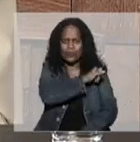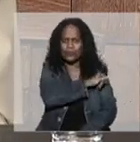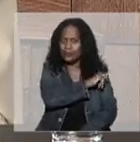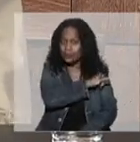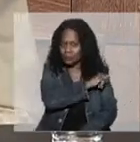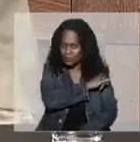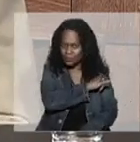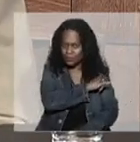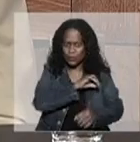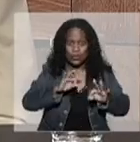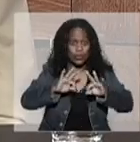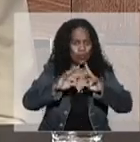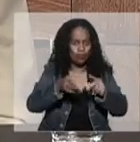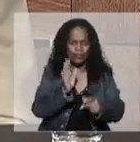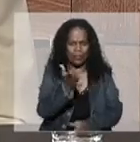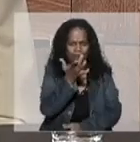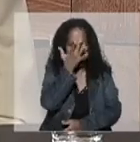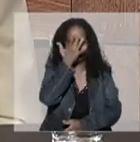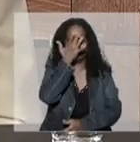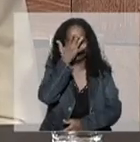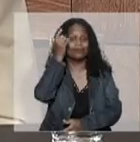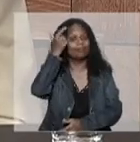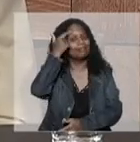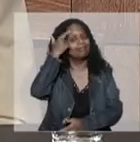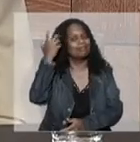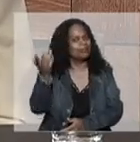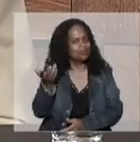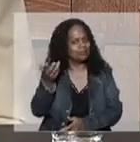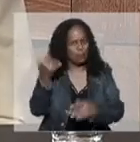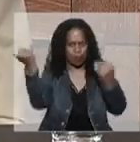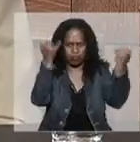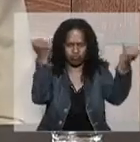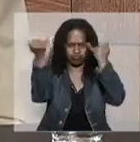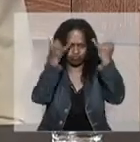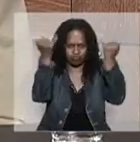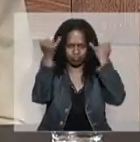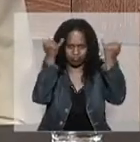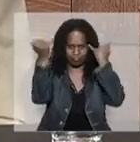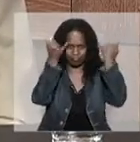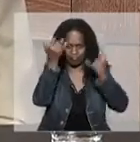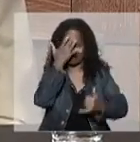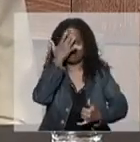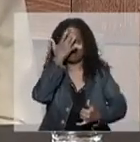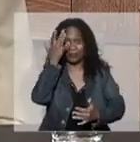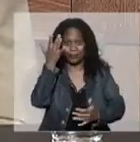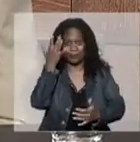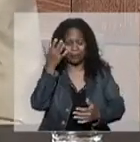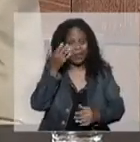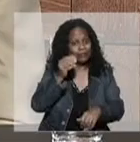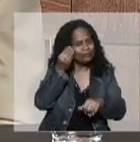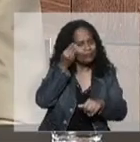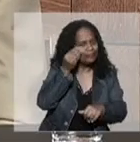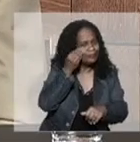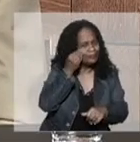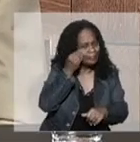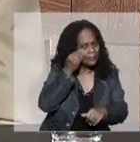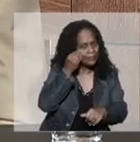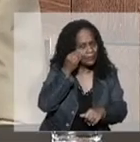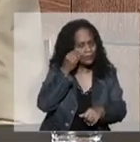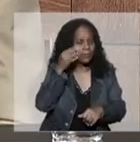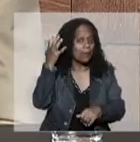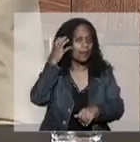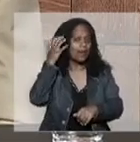Rio, esses programas todos estavam na minha mente, assim, todas essas informações. Mas eu fiz teste para a Rádio